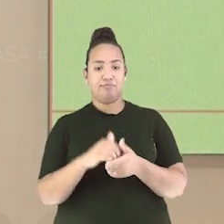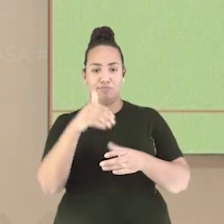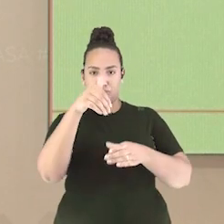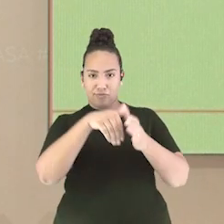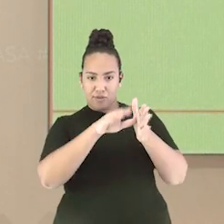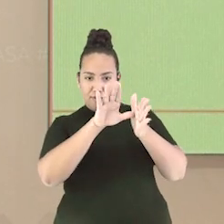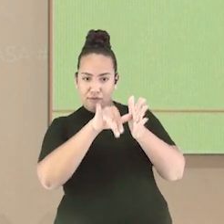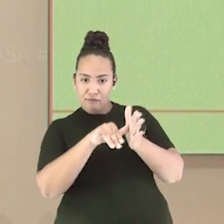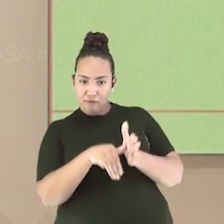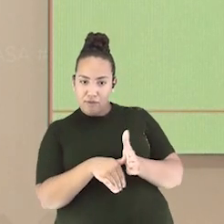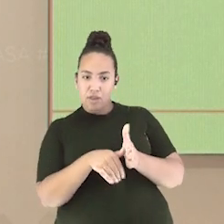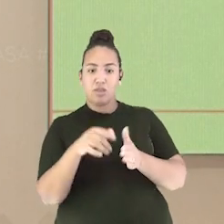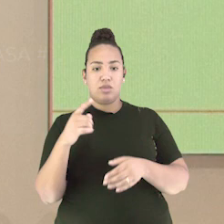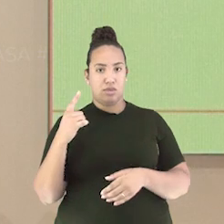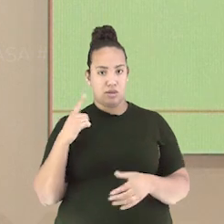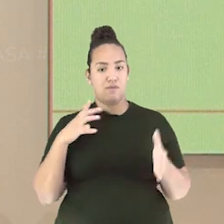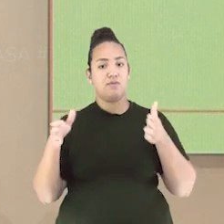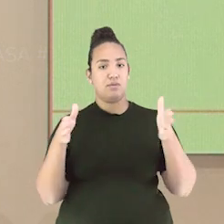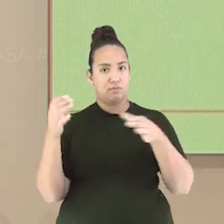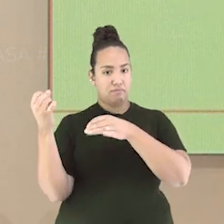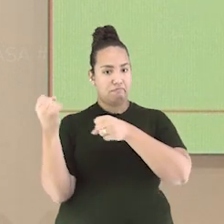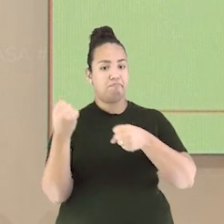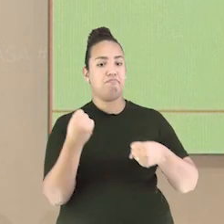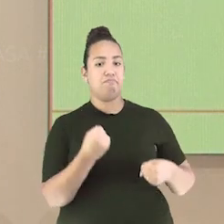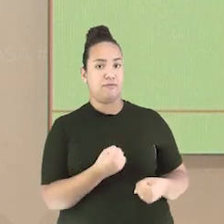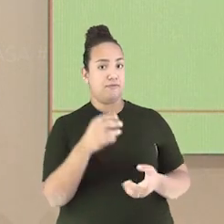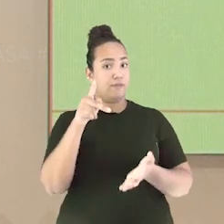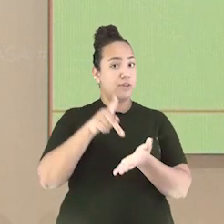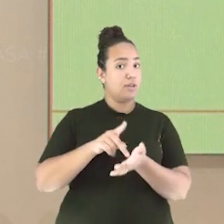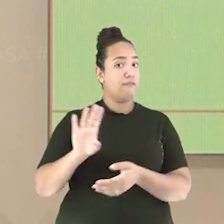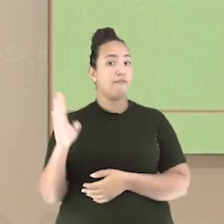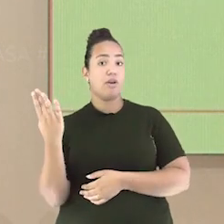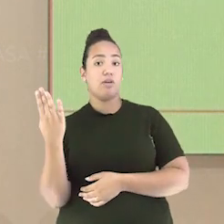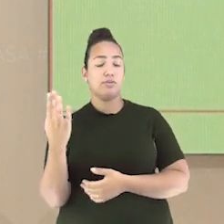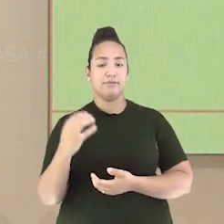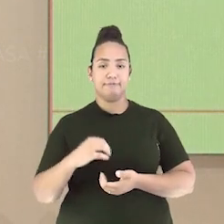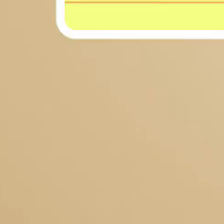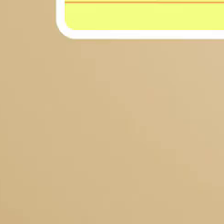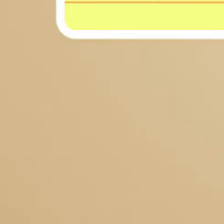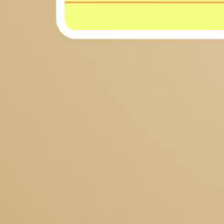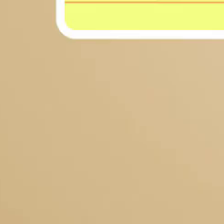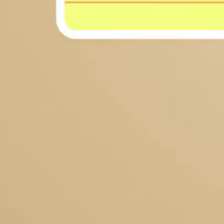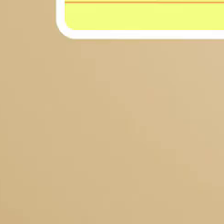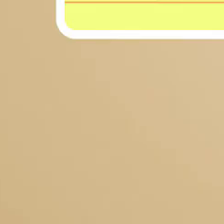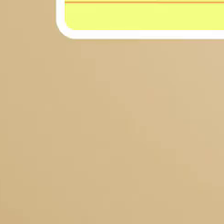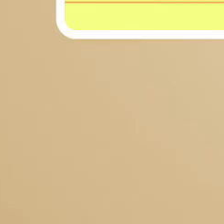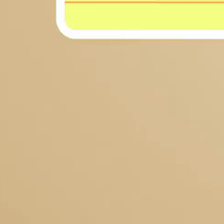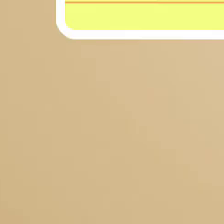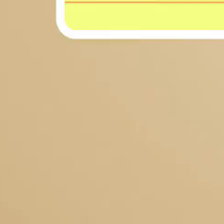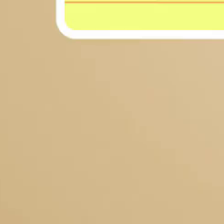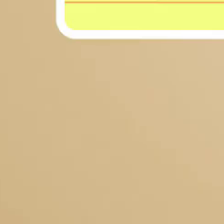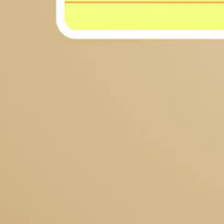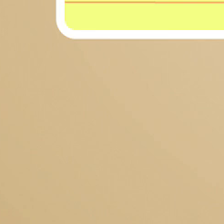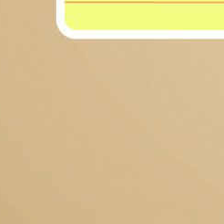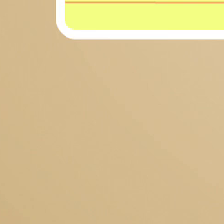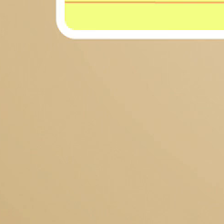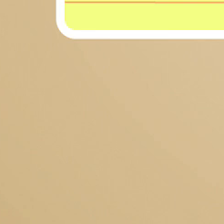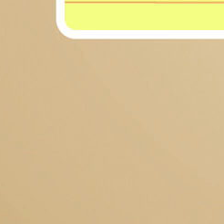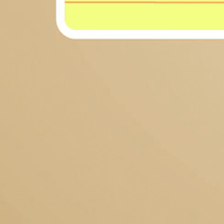3. As fraudes eleitorais estiveram presentes durante a República Oligárquica. Verdadeiro ou falso?